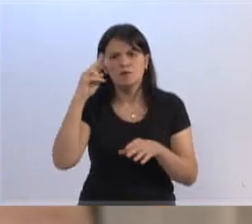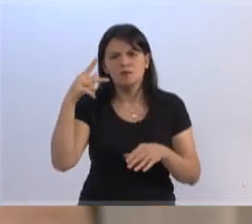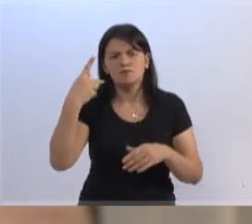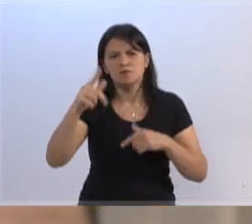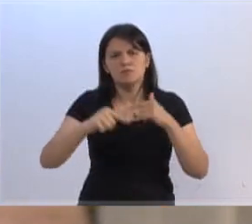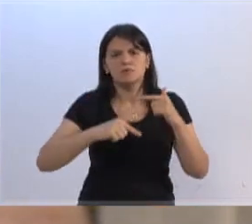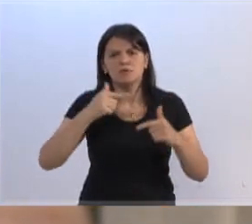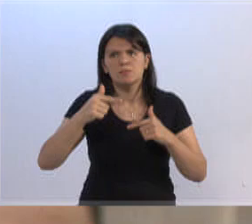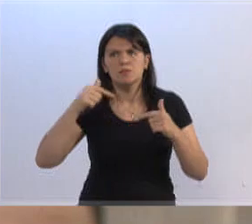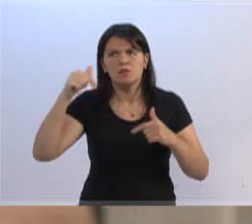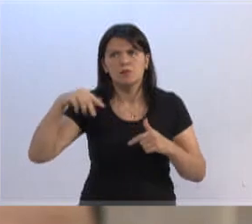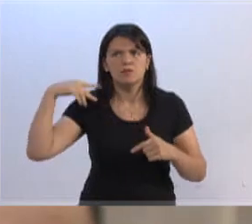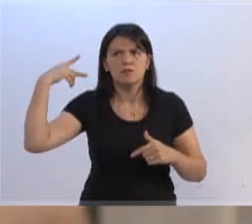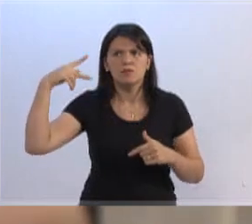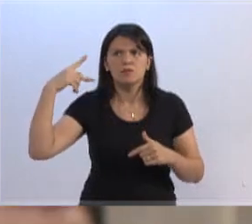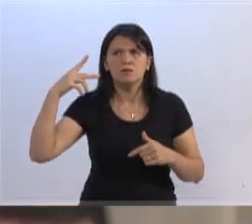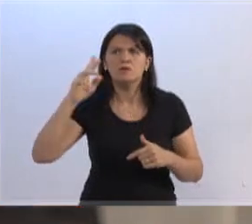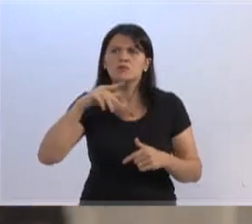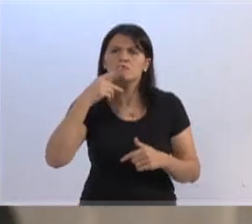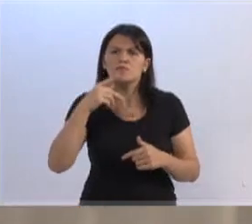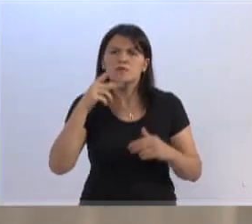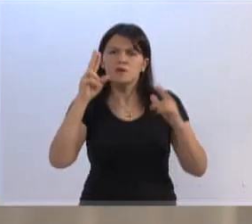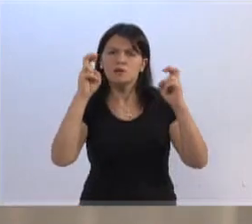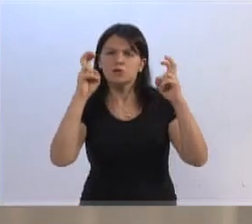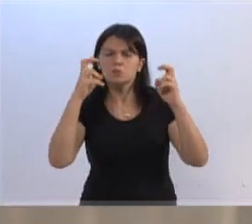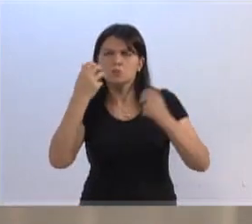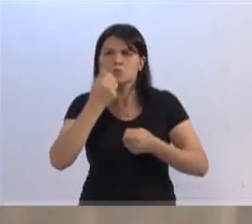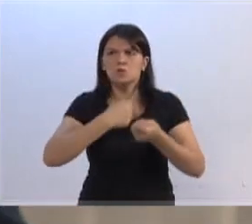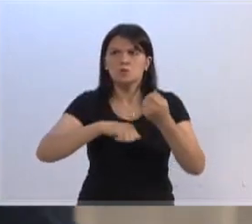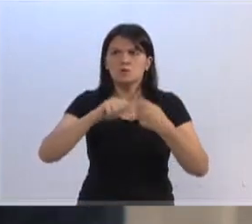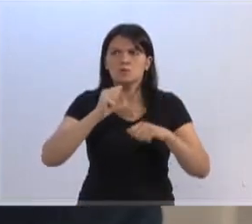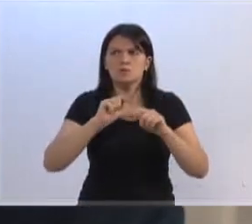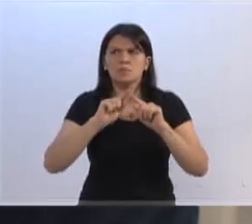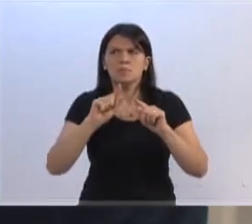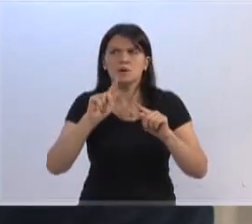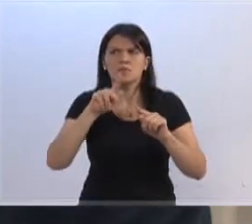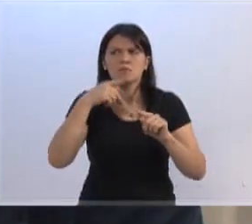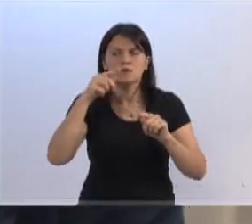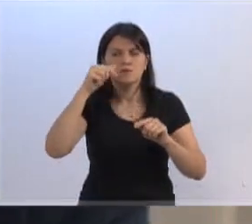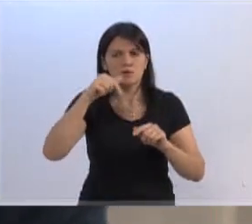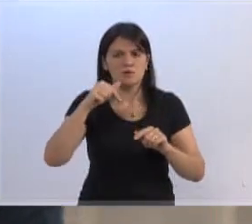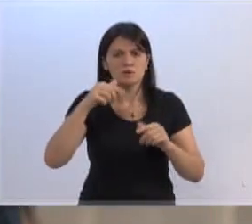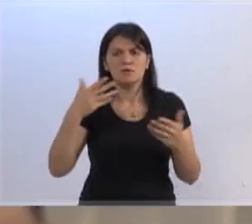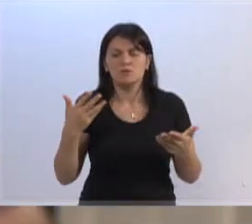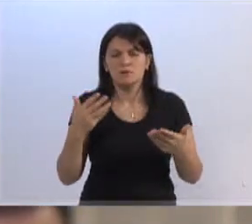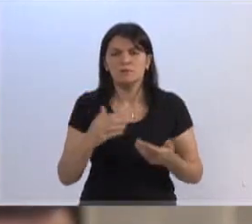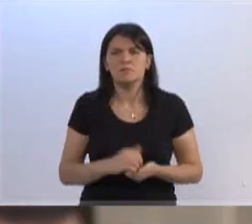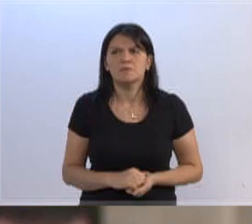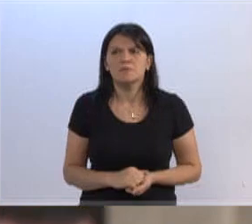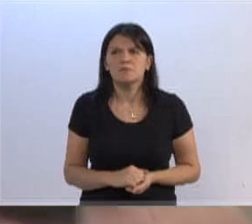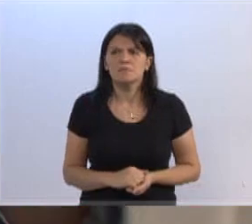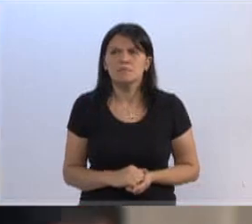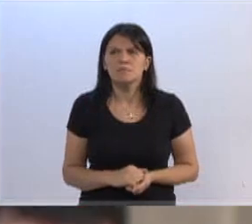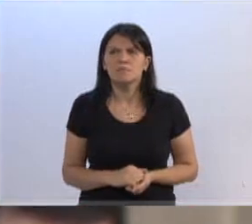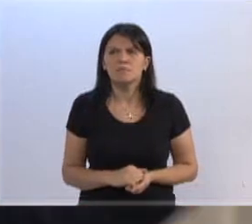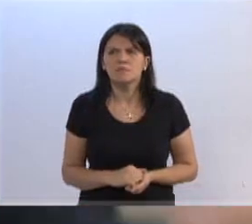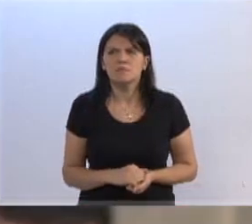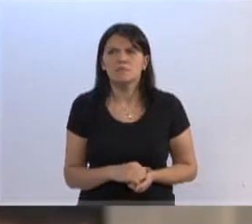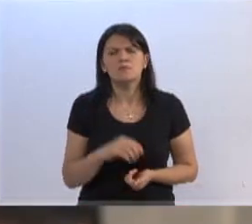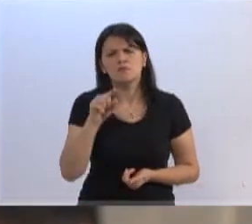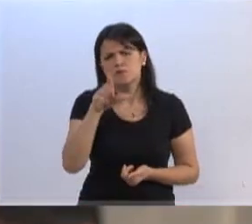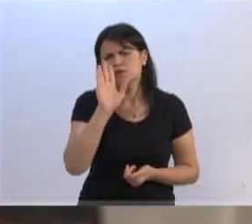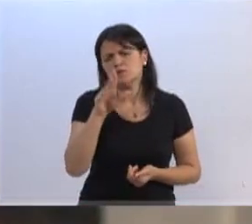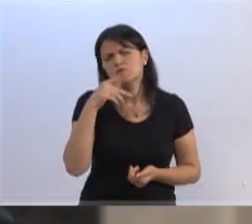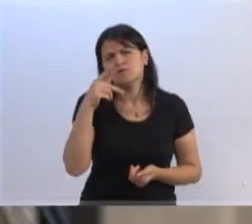mais alguns parlamentares, quando se diz respeito à economia. Só que eu quero deixar bem claro que Vossa Excelência já